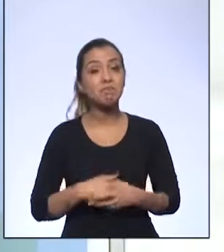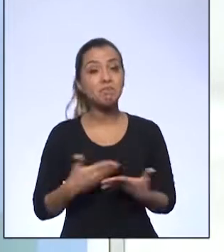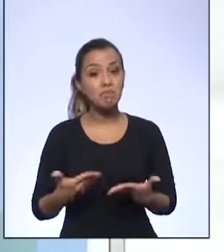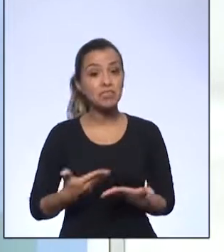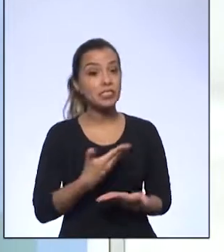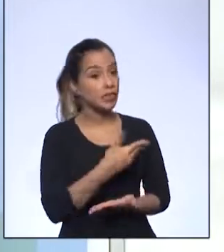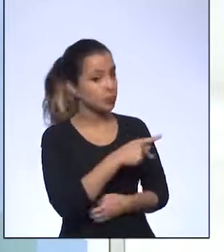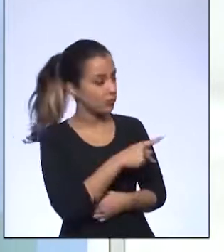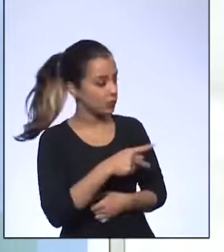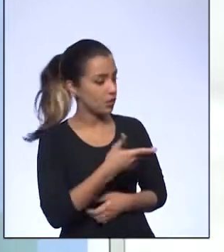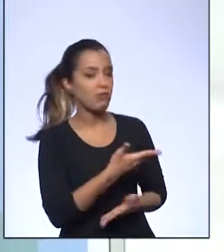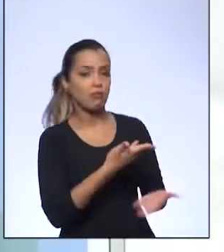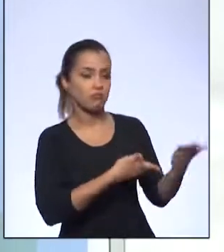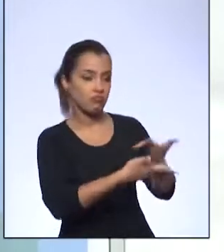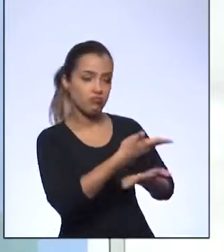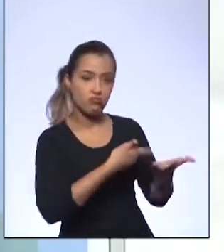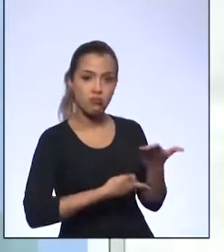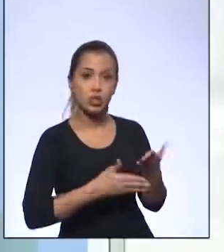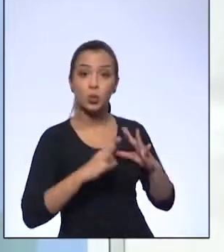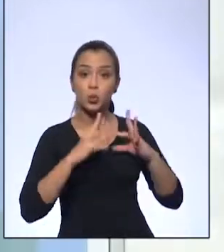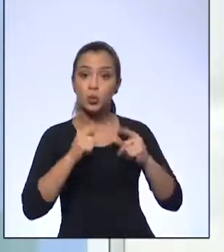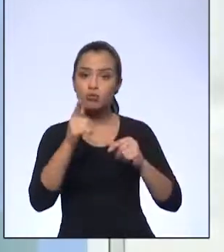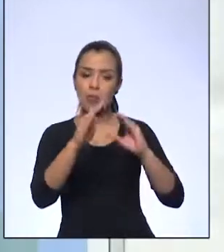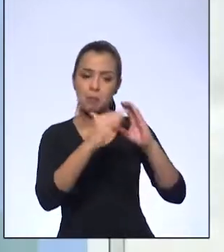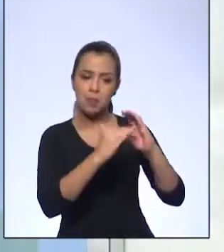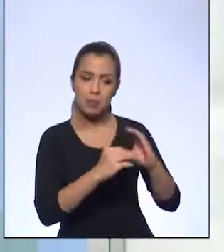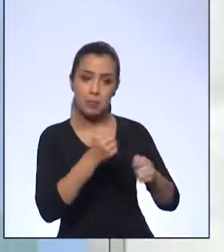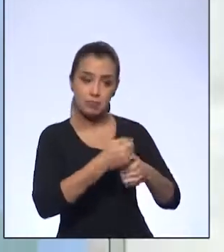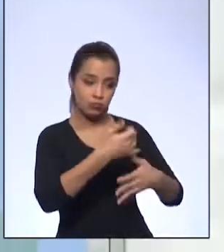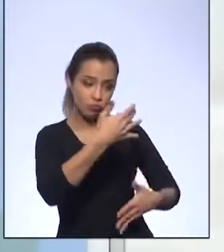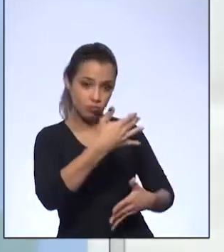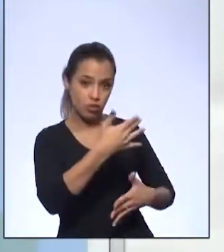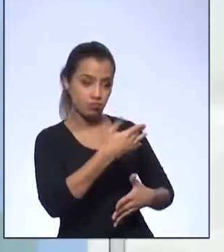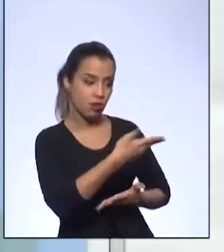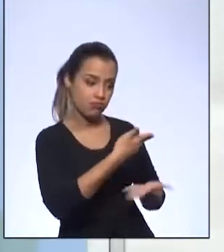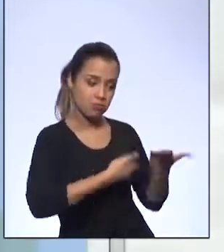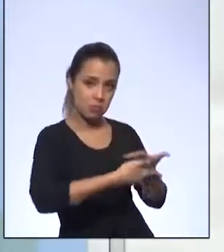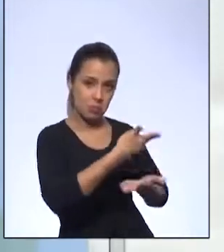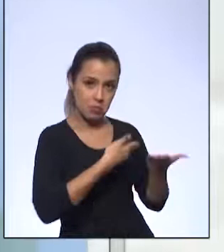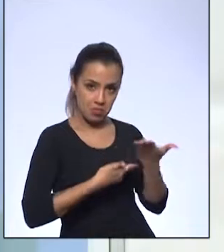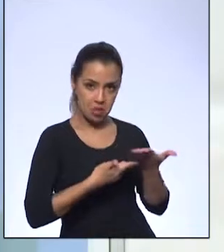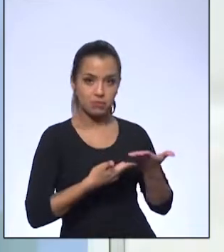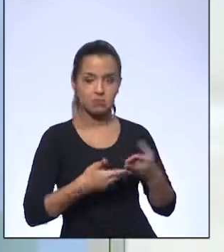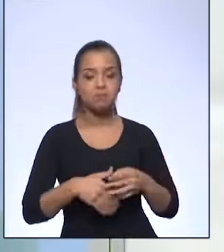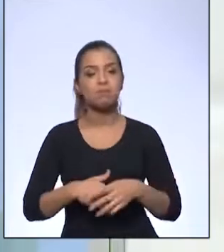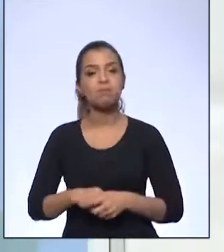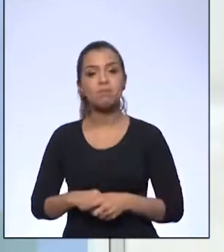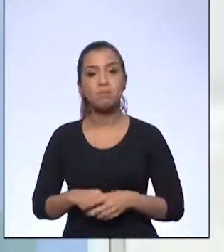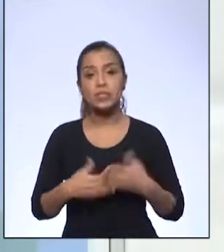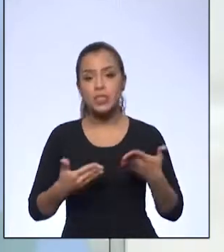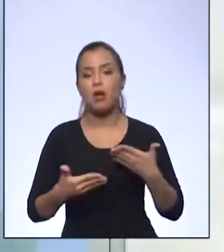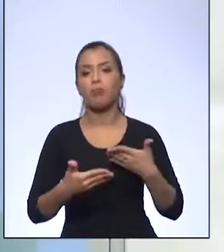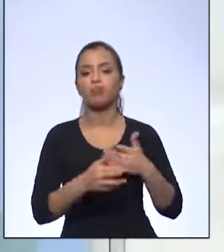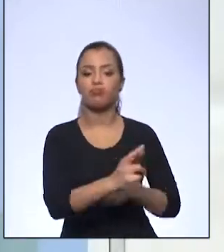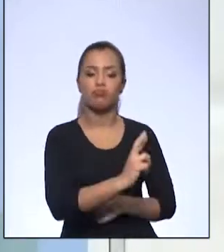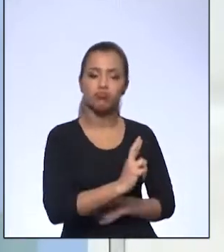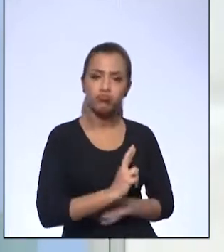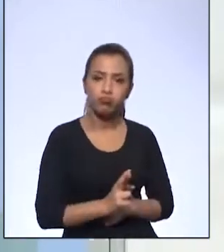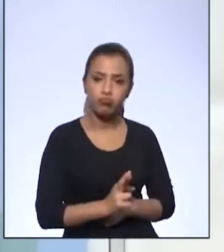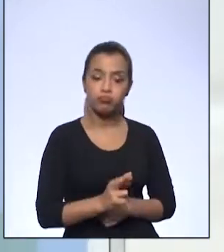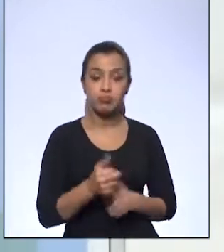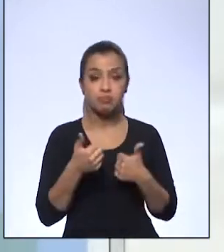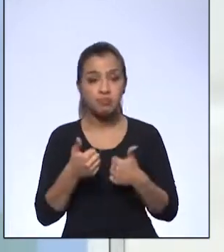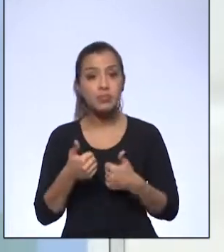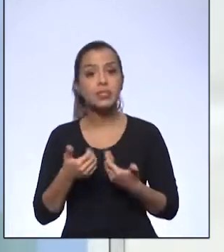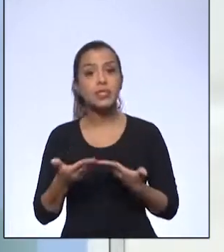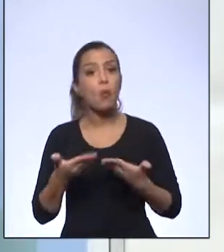Antônia vai fazer a mediação da aula, então tudo que vocês disserem no chat, ela vai passar para a gente nas interações, então as respostas. Então, se